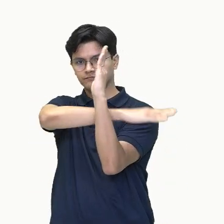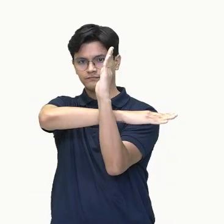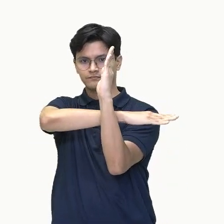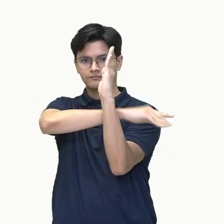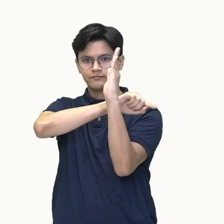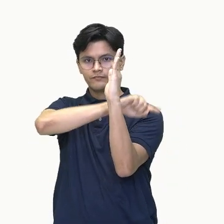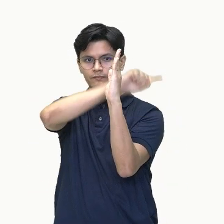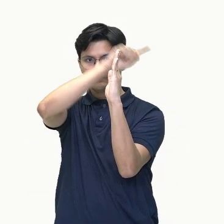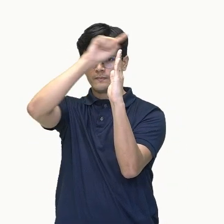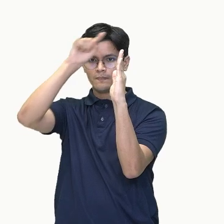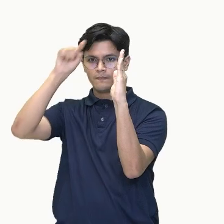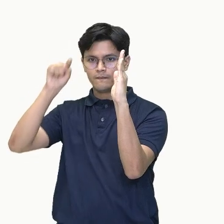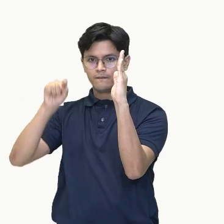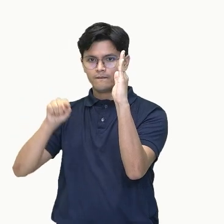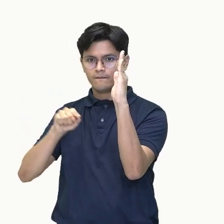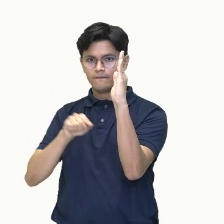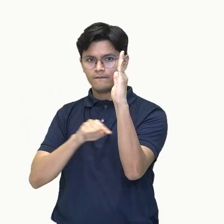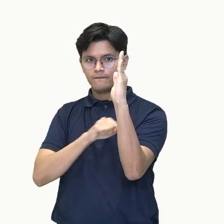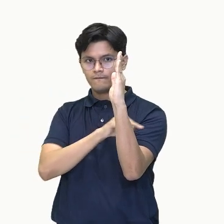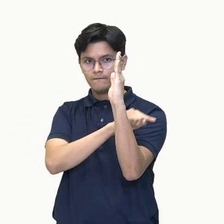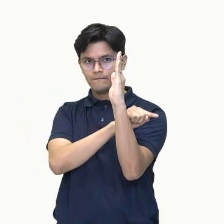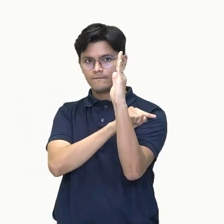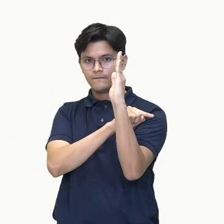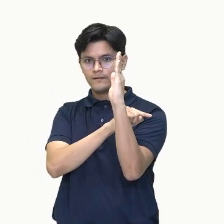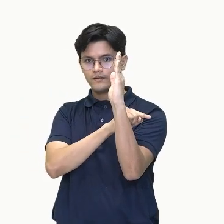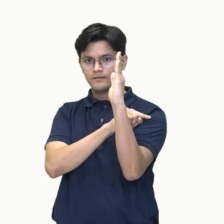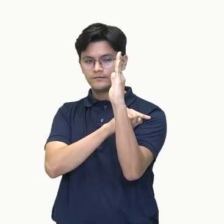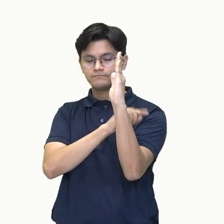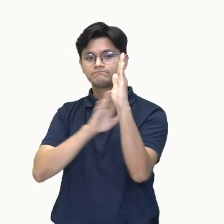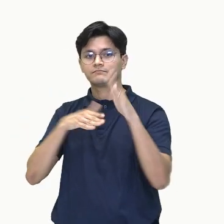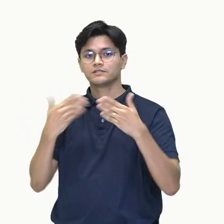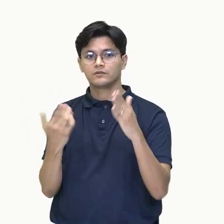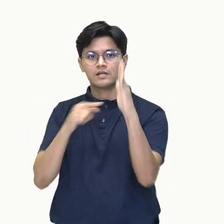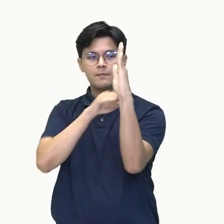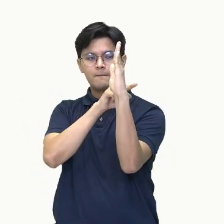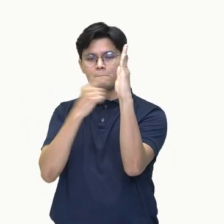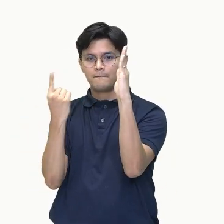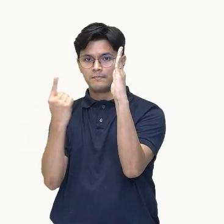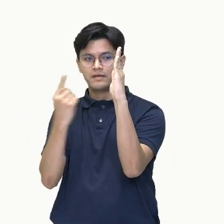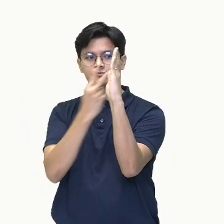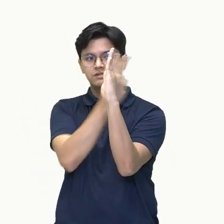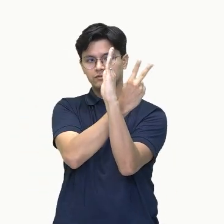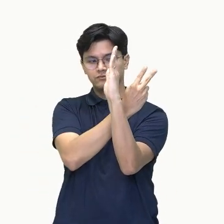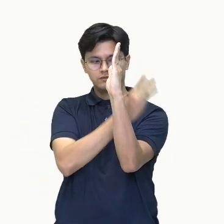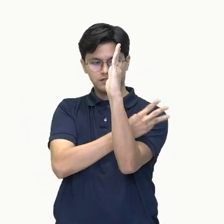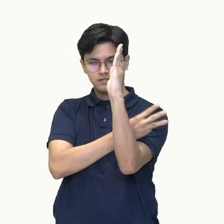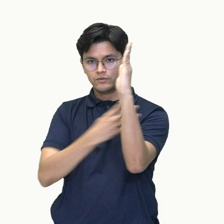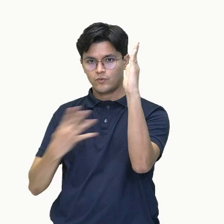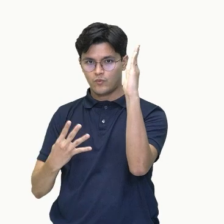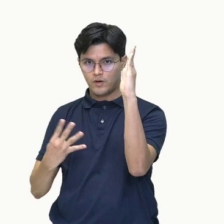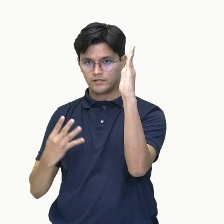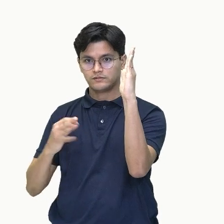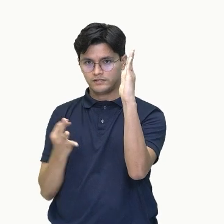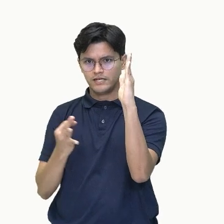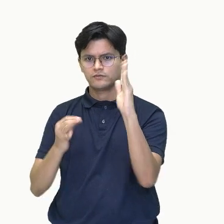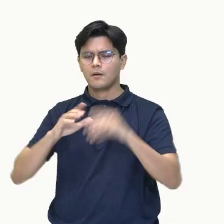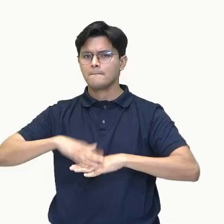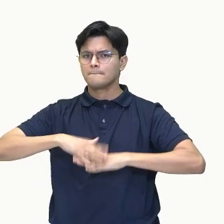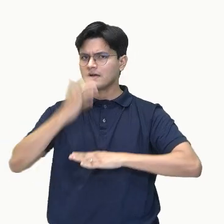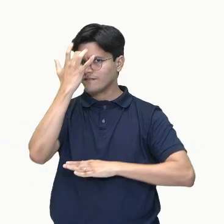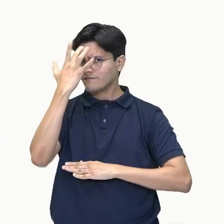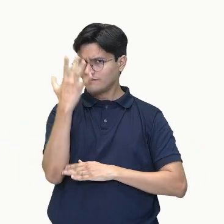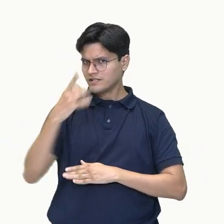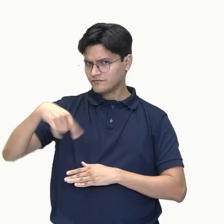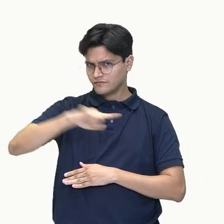ordem aqui. Então, primeiro quadrante, segundo quadrante, terceiro quadrante, quarto quadrante. Para ficar até mais fácil para você entender, o